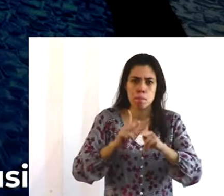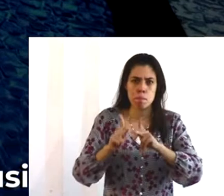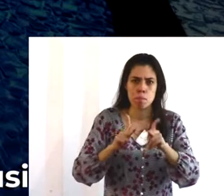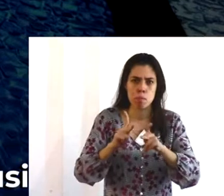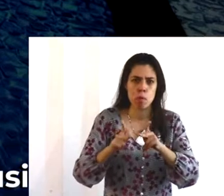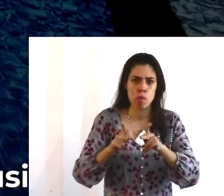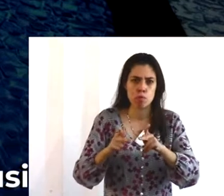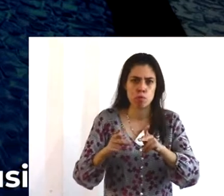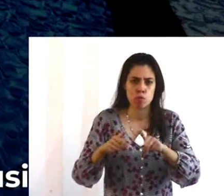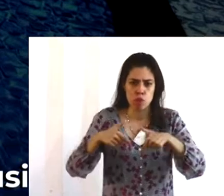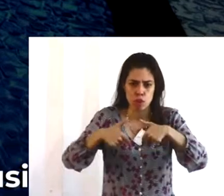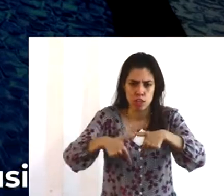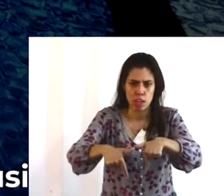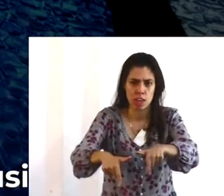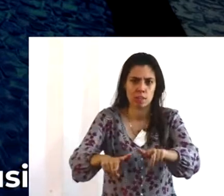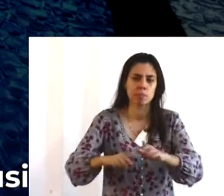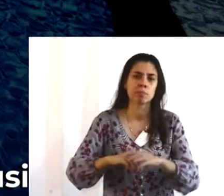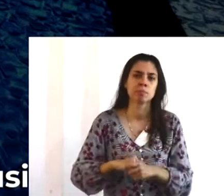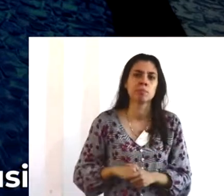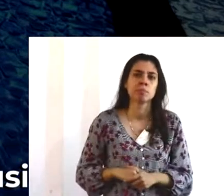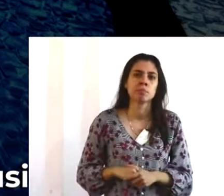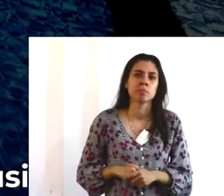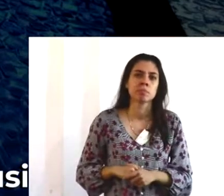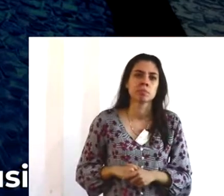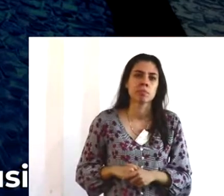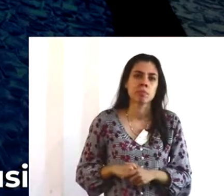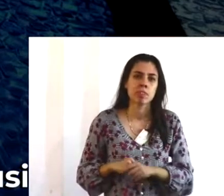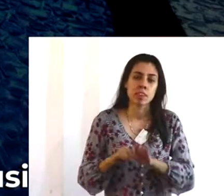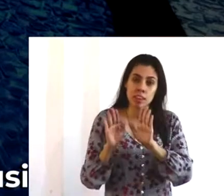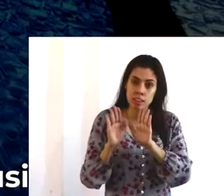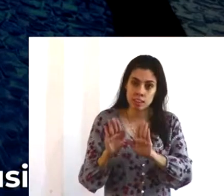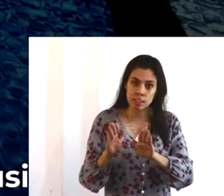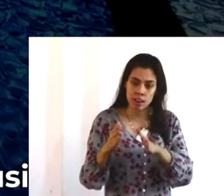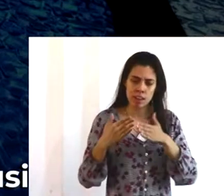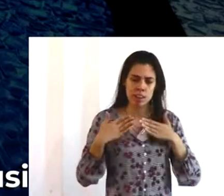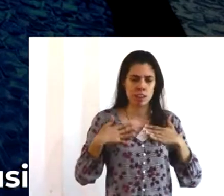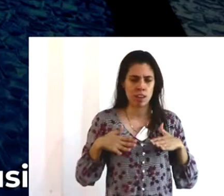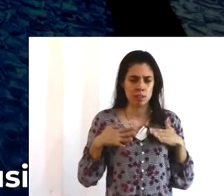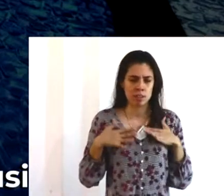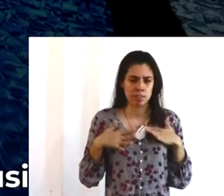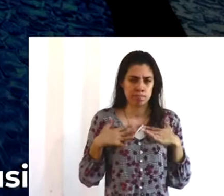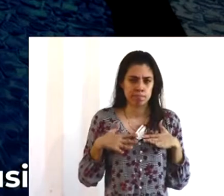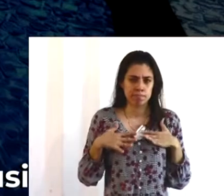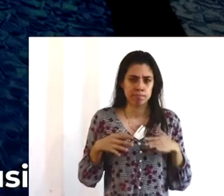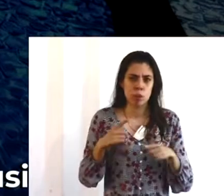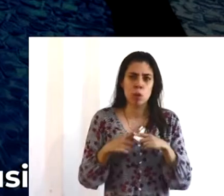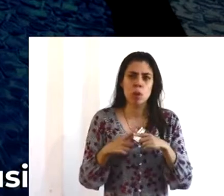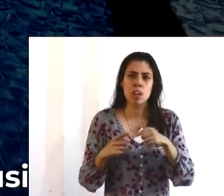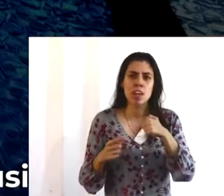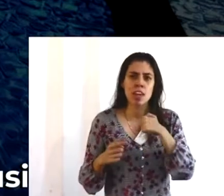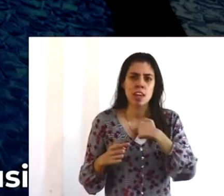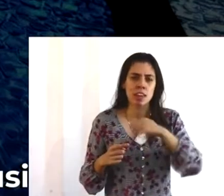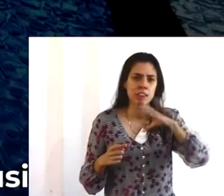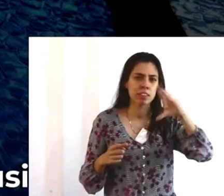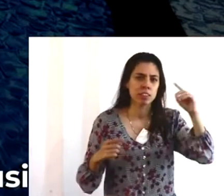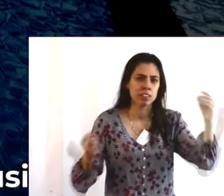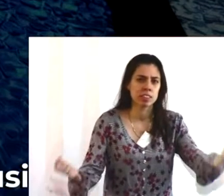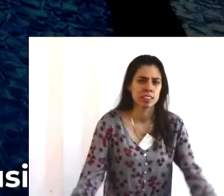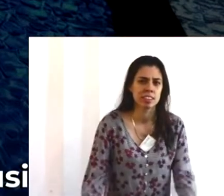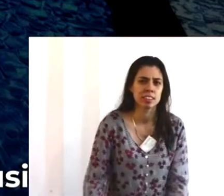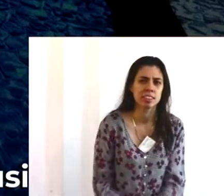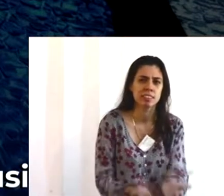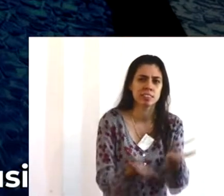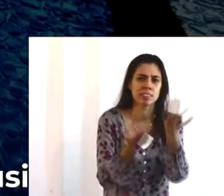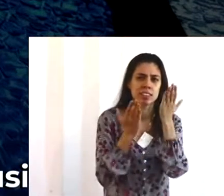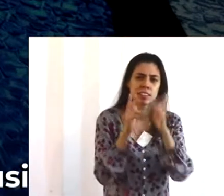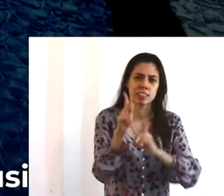Aquietai-vos e sabei que eu sou Deus, sou exaltado entre as nações, sou exaltado na terra. O